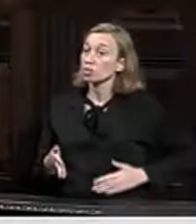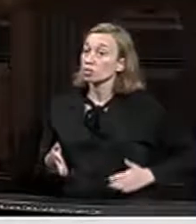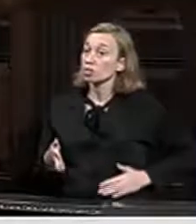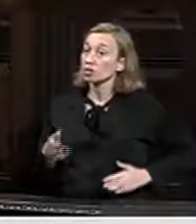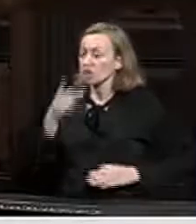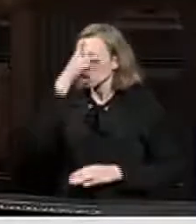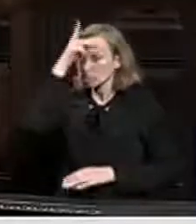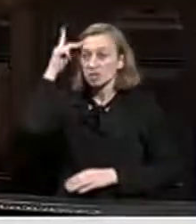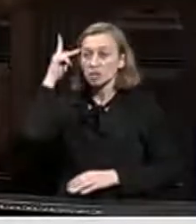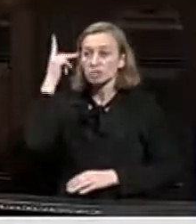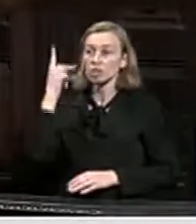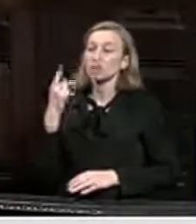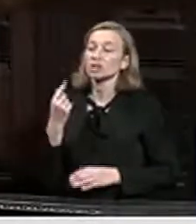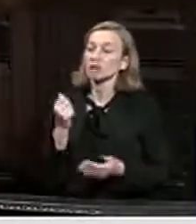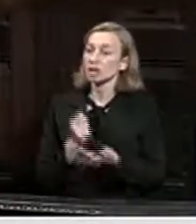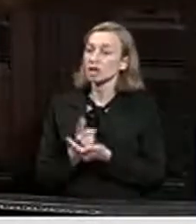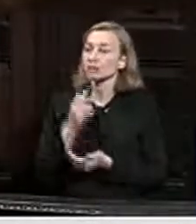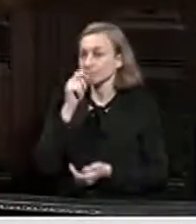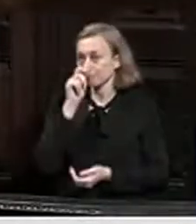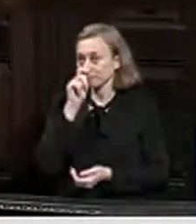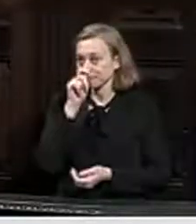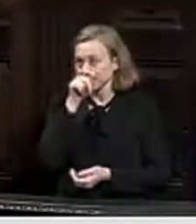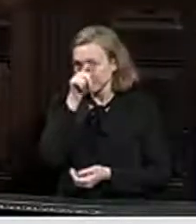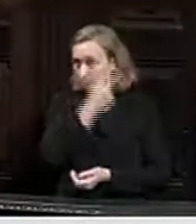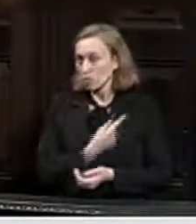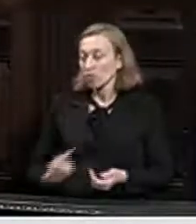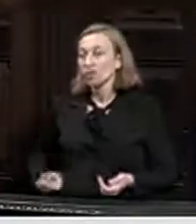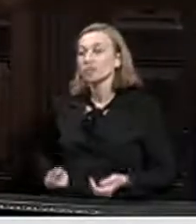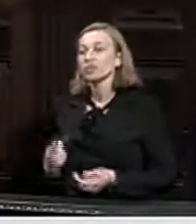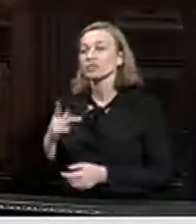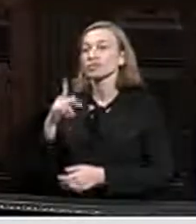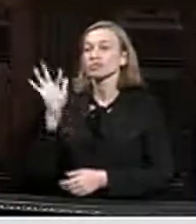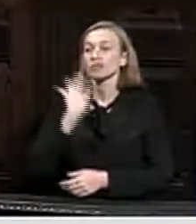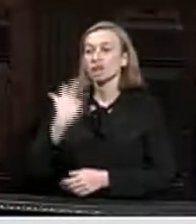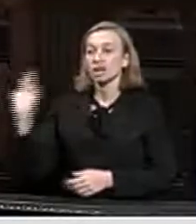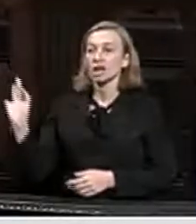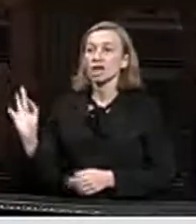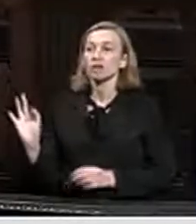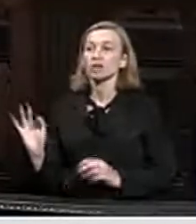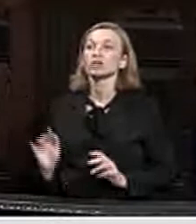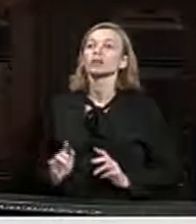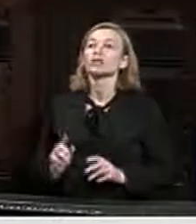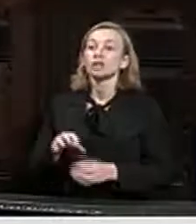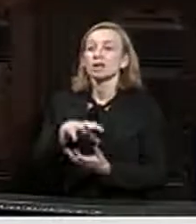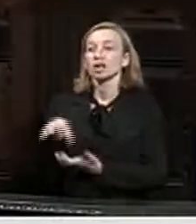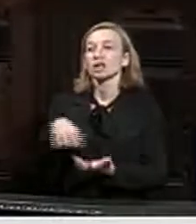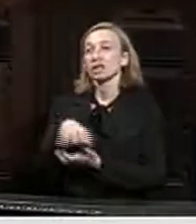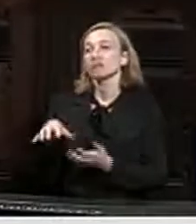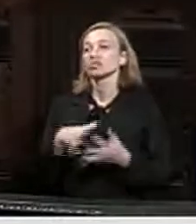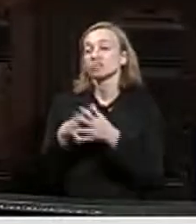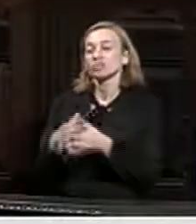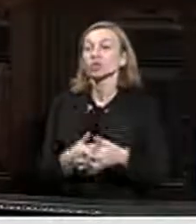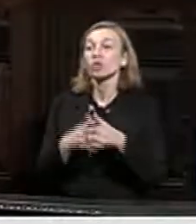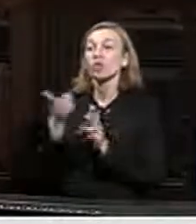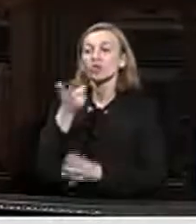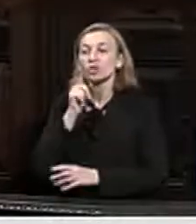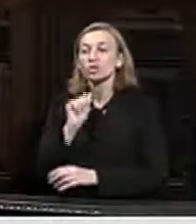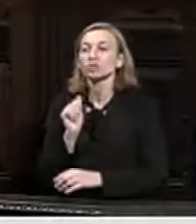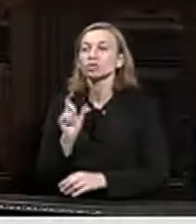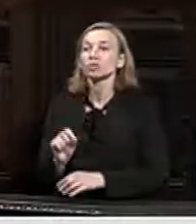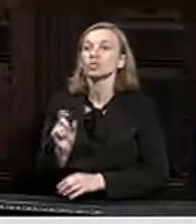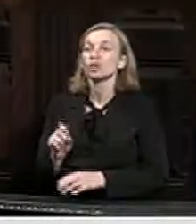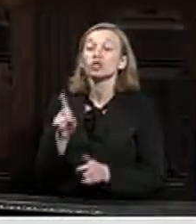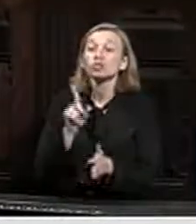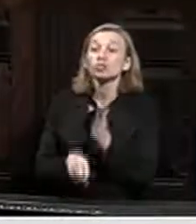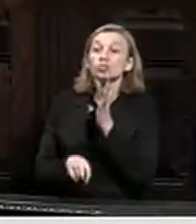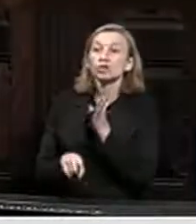O governo federal, por conta da greve dos caminhoneiros, concedeu em todo o território nacional um